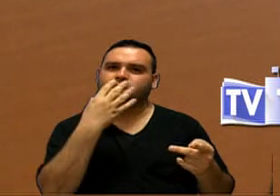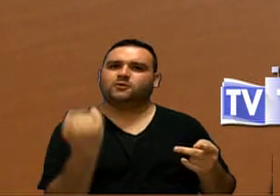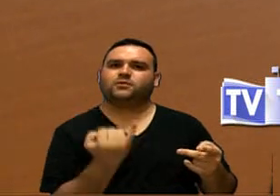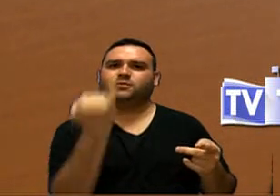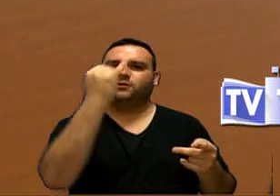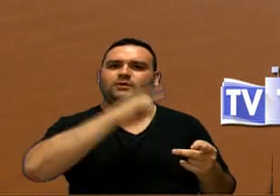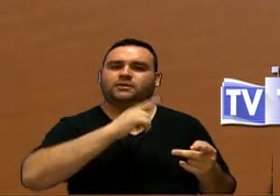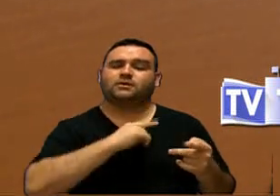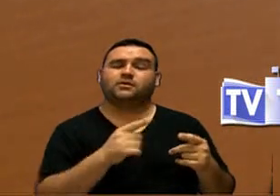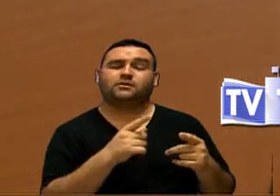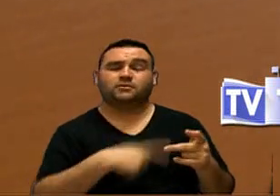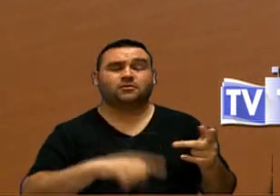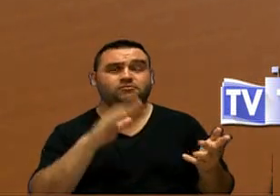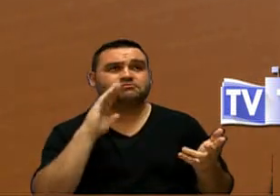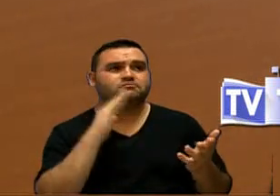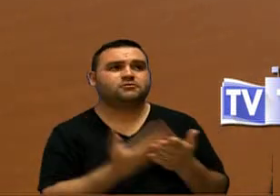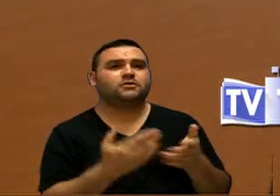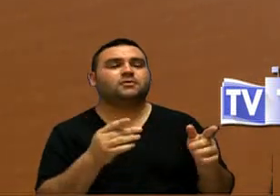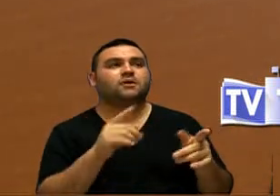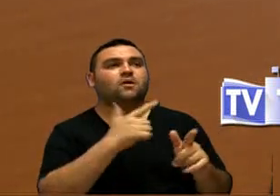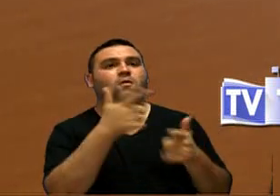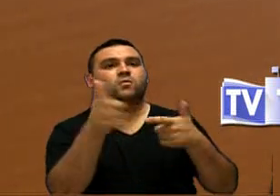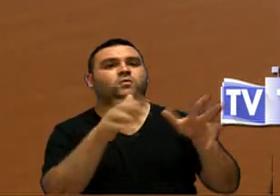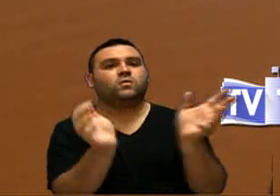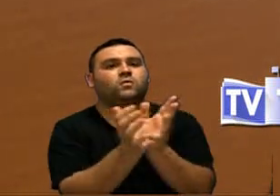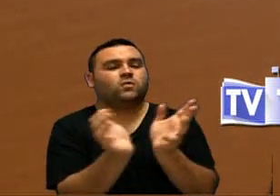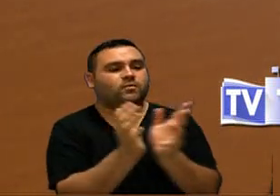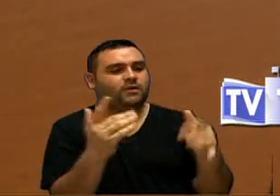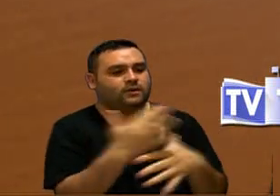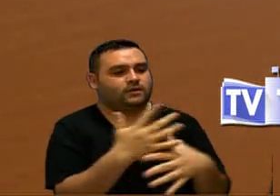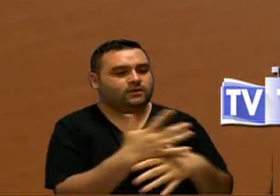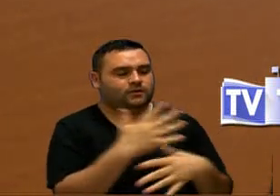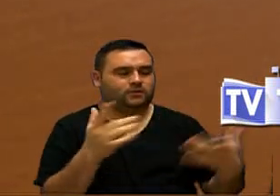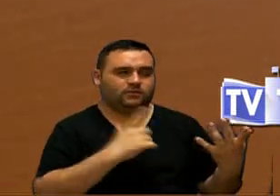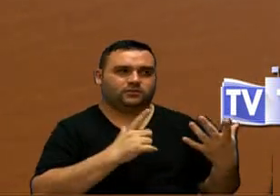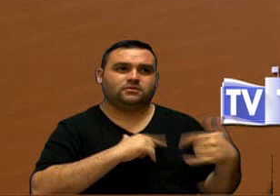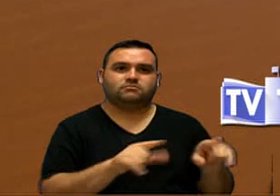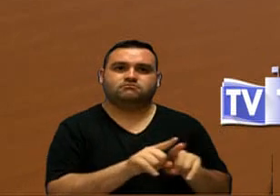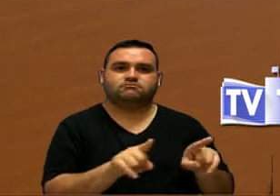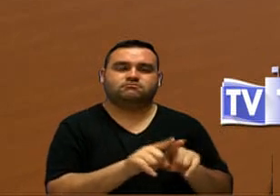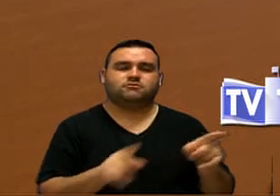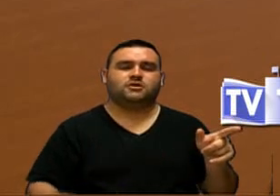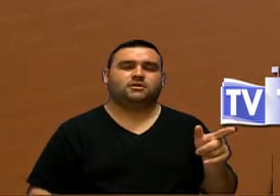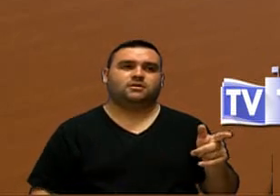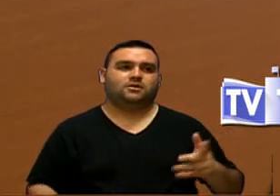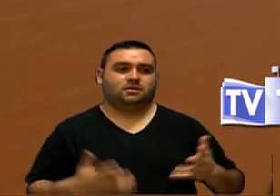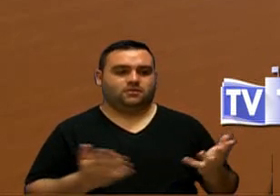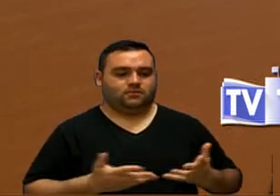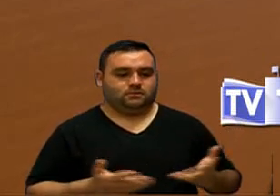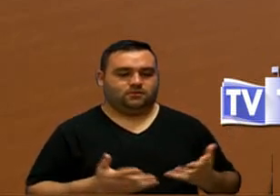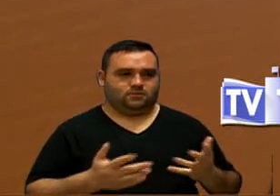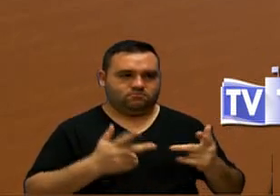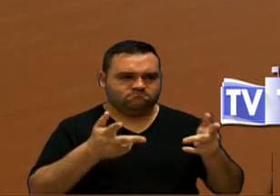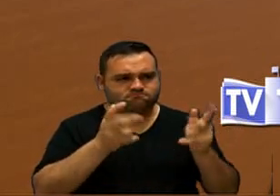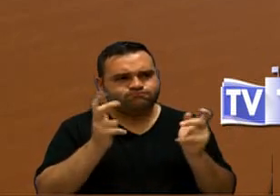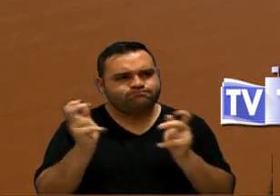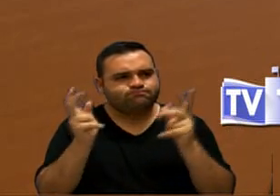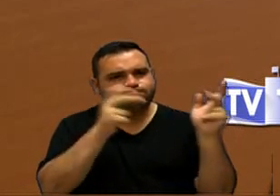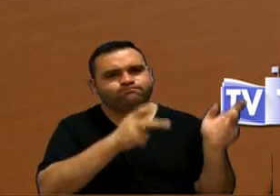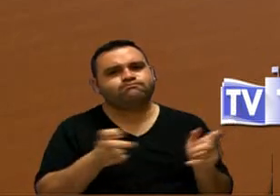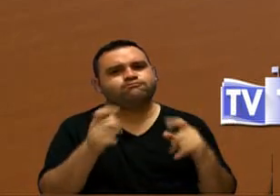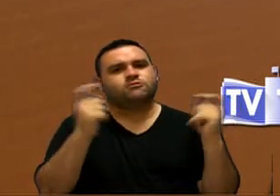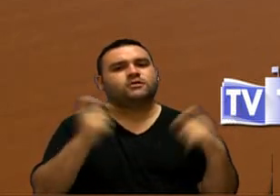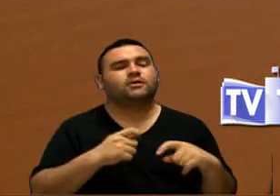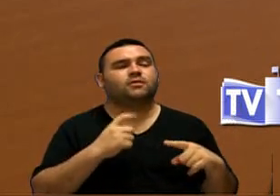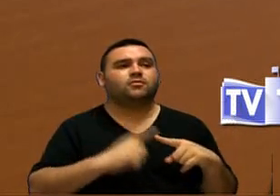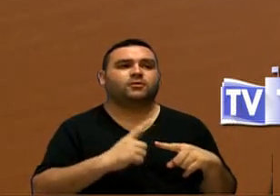importante, esperamos que outros órgãos da nossa cidade também tenham essa percepção de